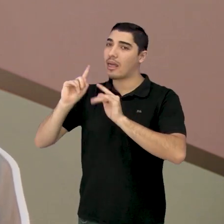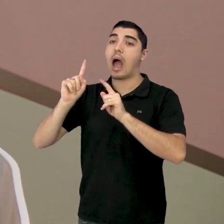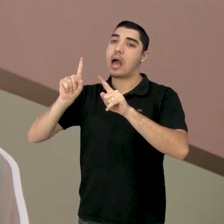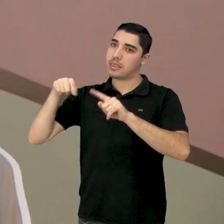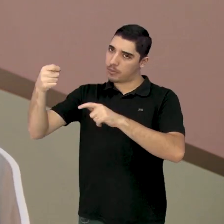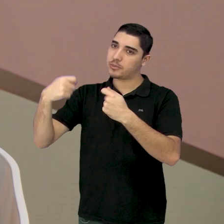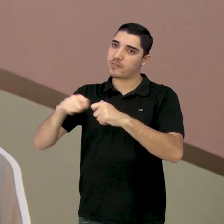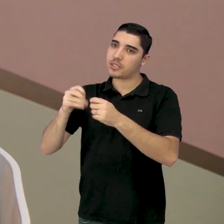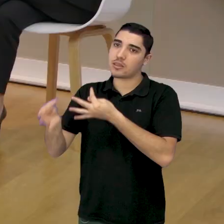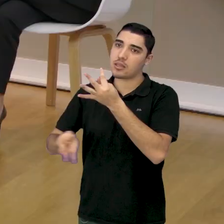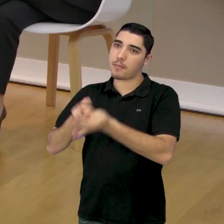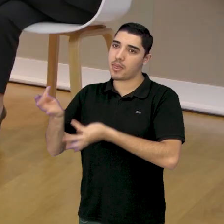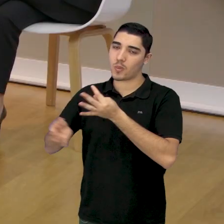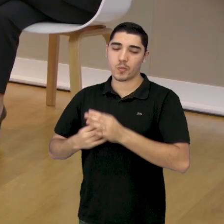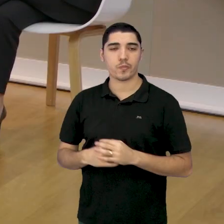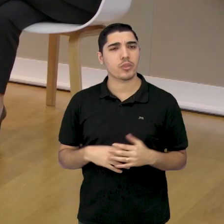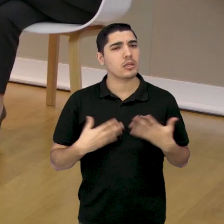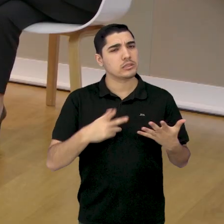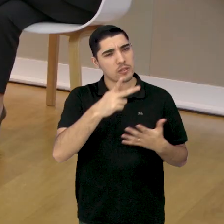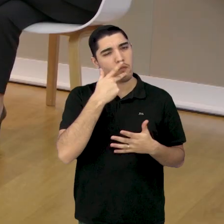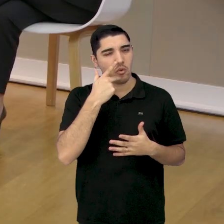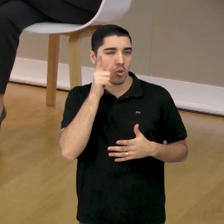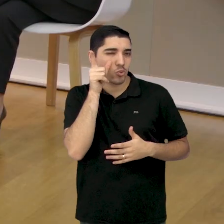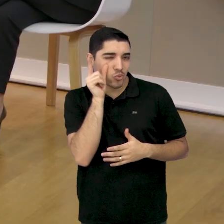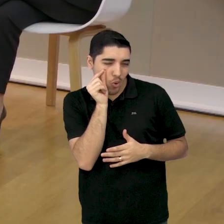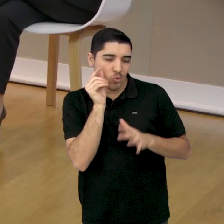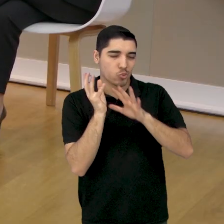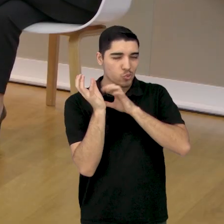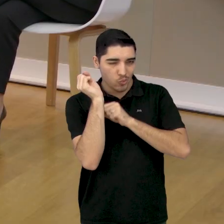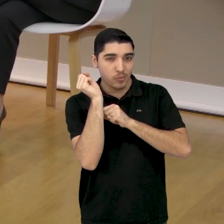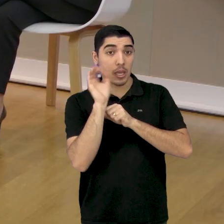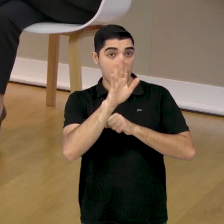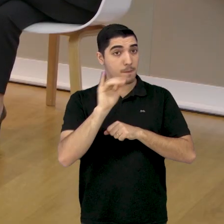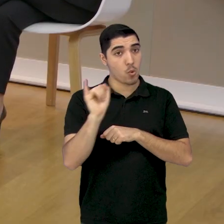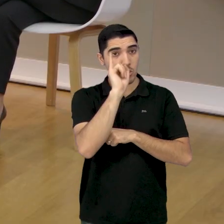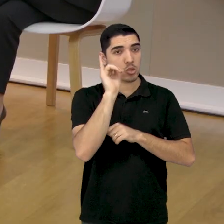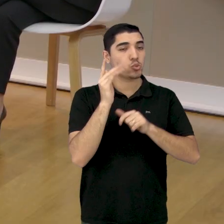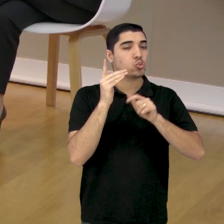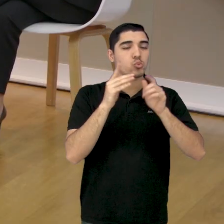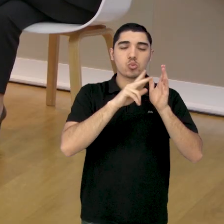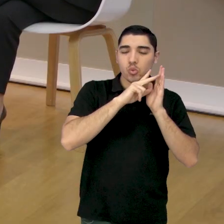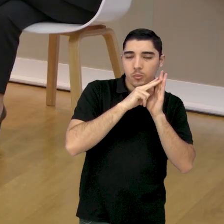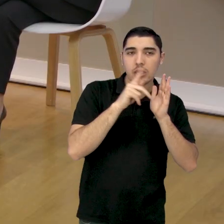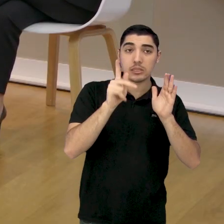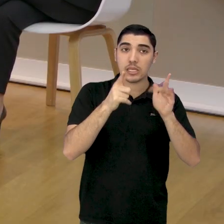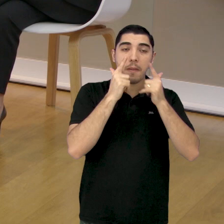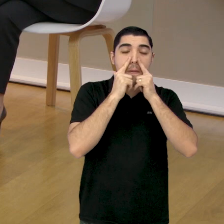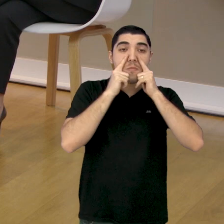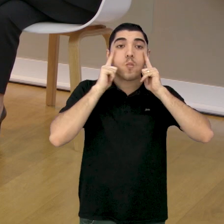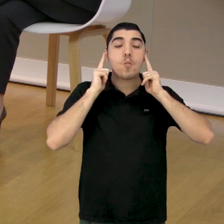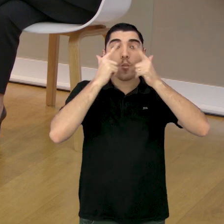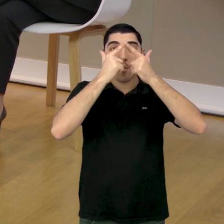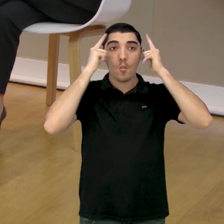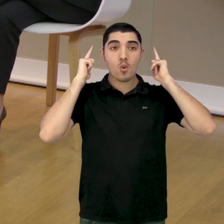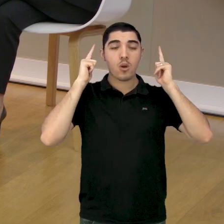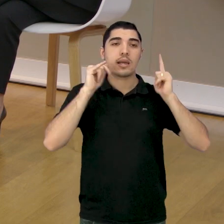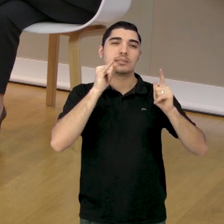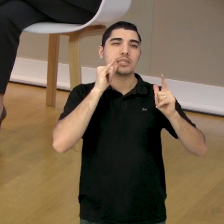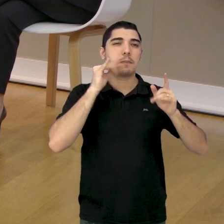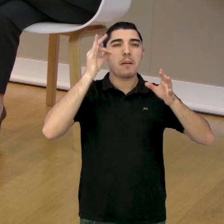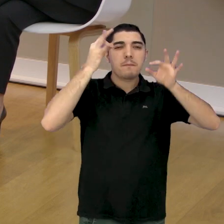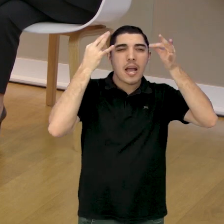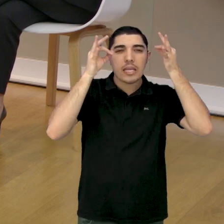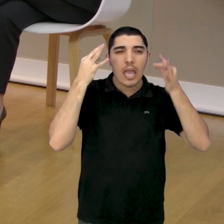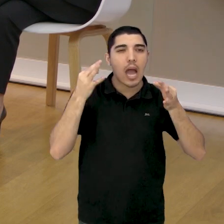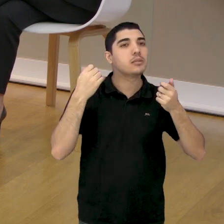de tratamento. Já que você falou da hora do sono, né, é muito importante dormir com o rosto limpo, né? Tirar todos os